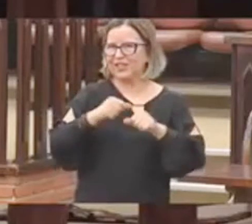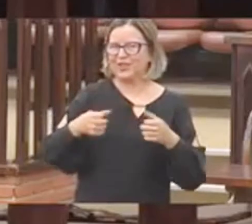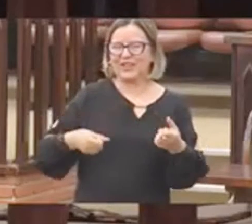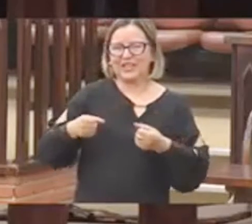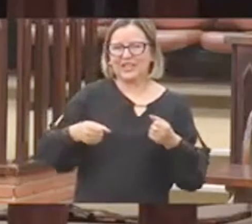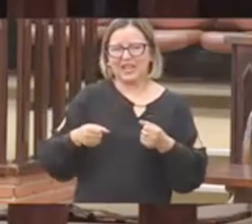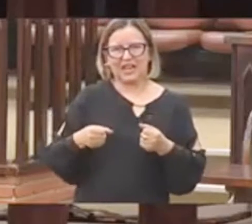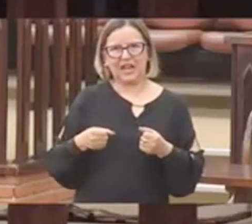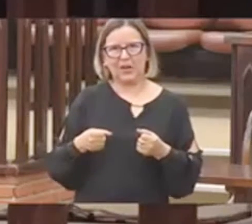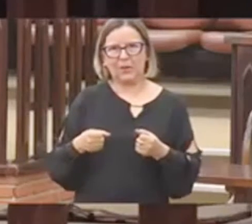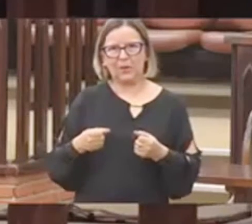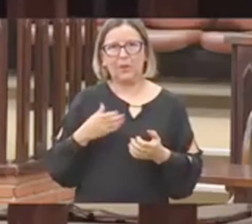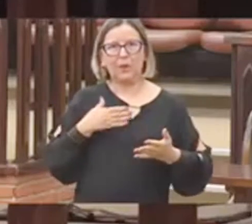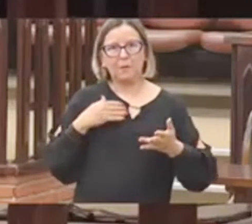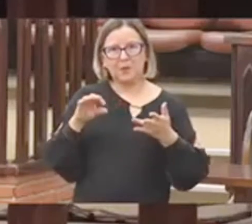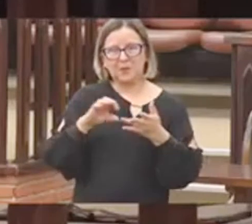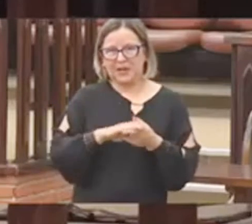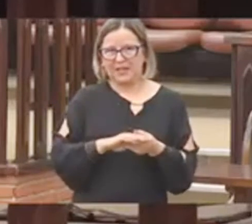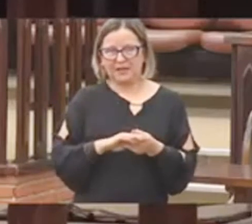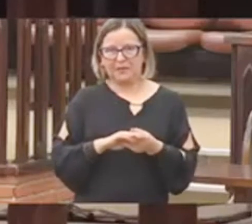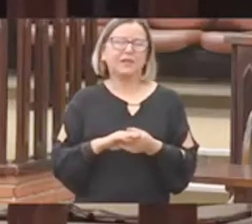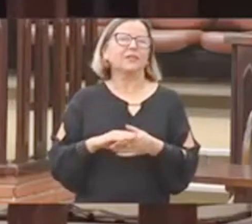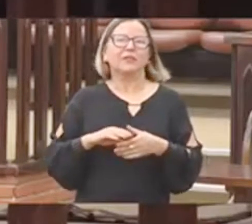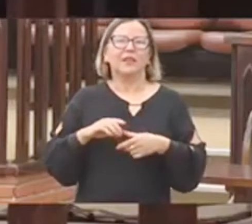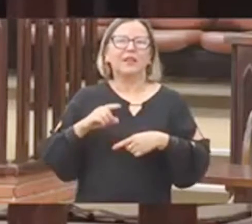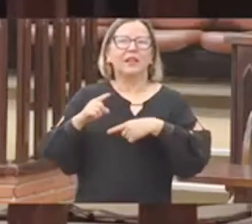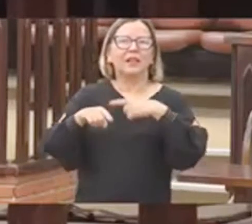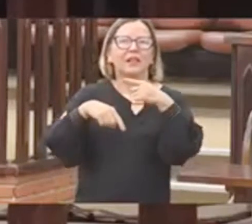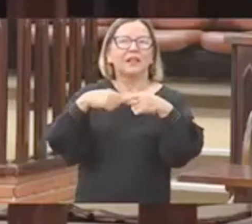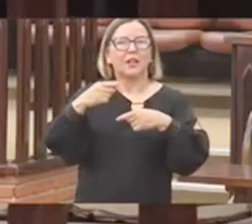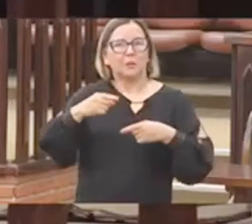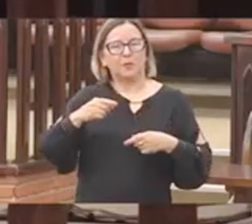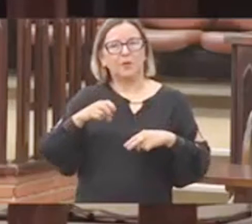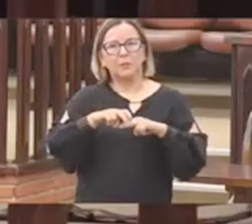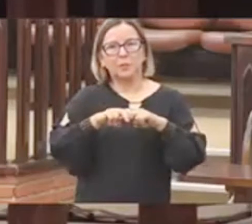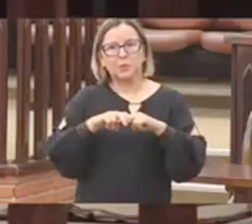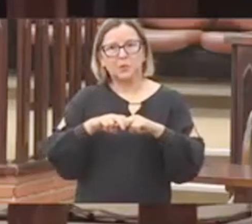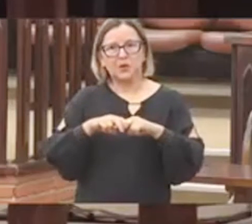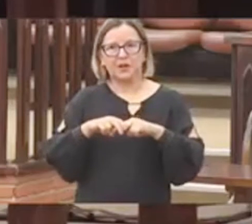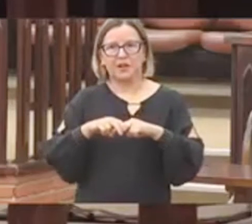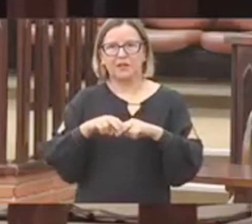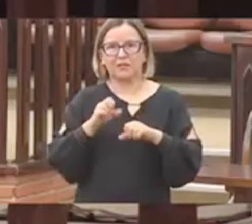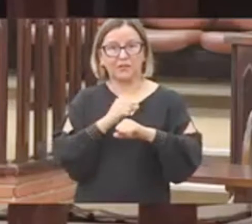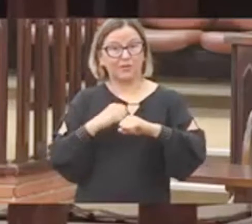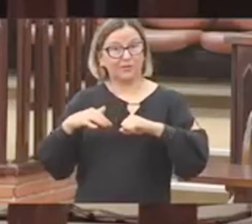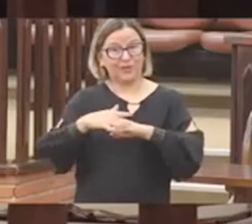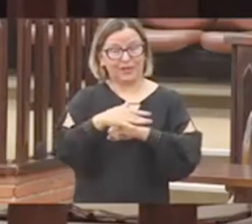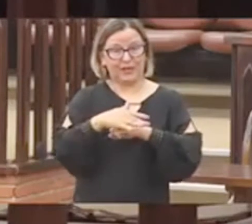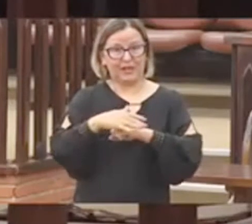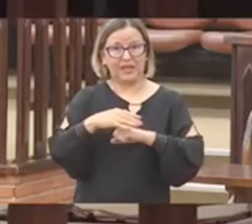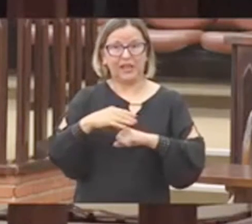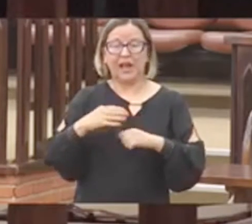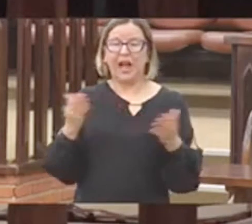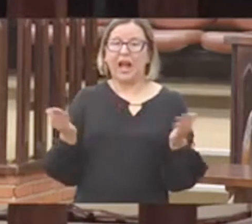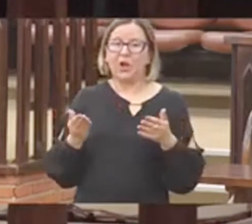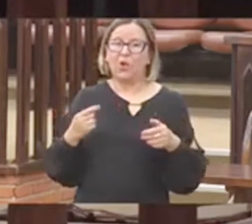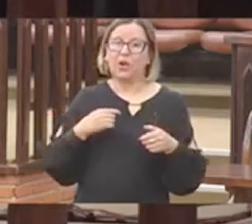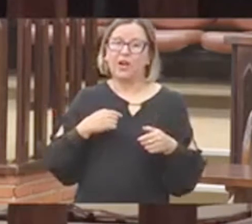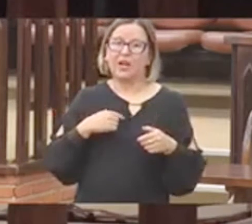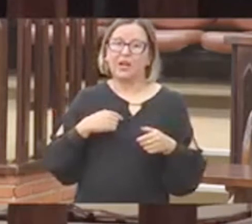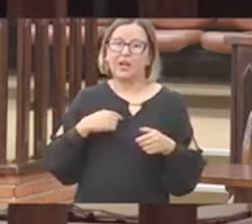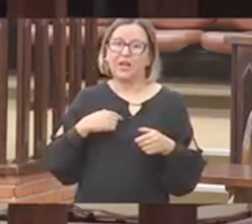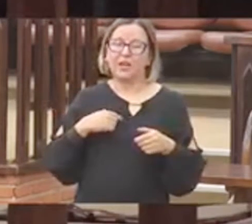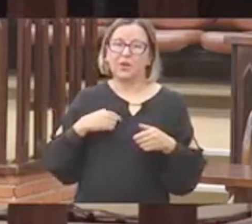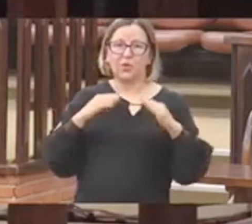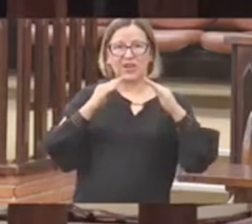foi adiado por conta do coronavírus. Estou em isolamento em casa. E para piorar, ele teve uma crise